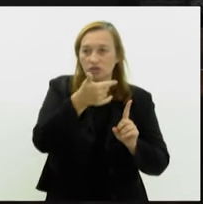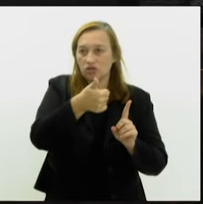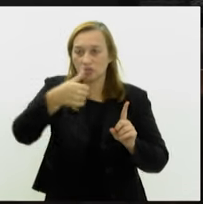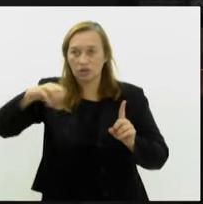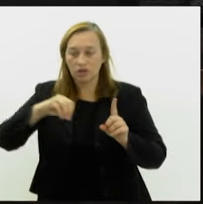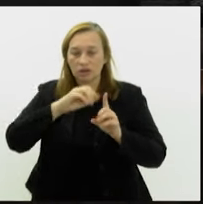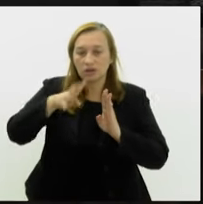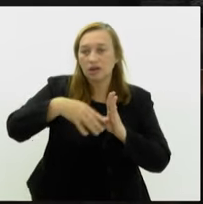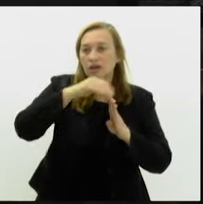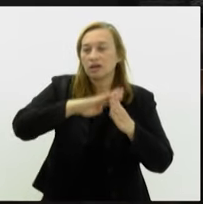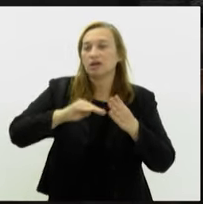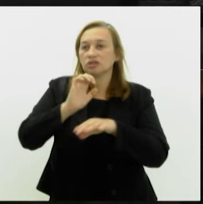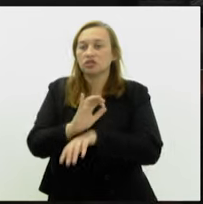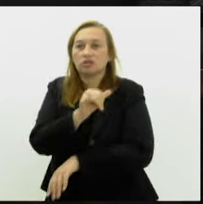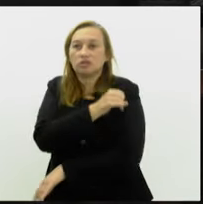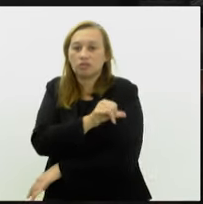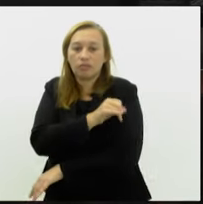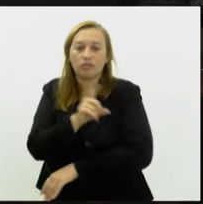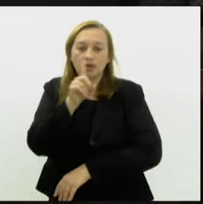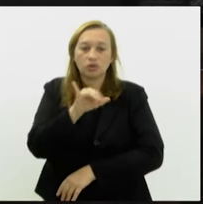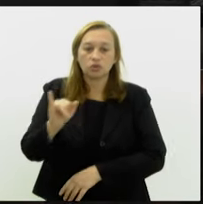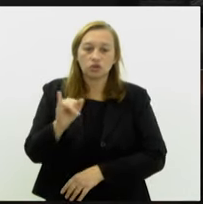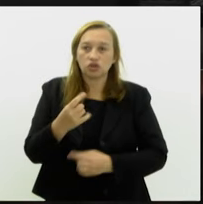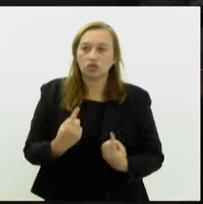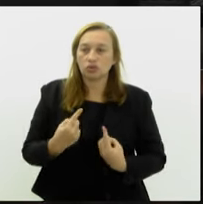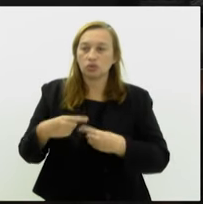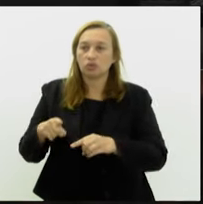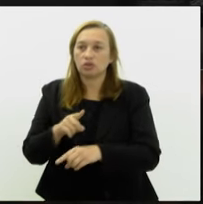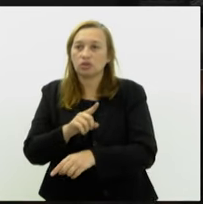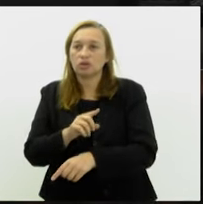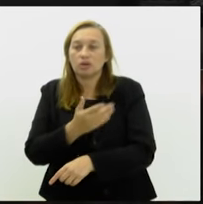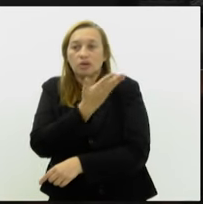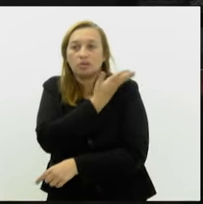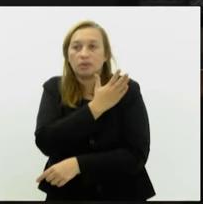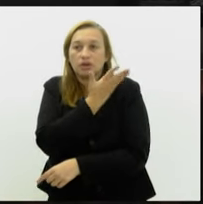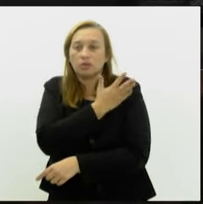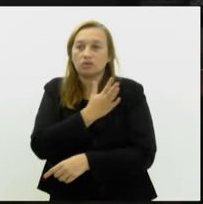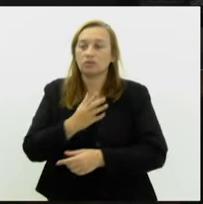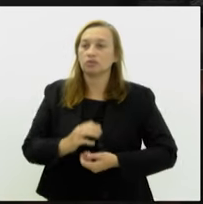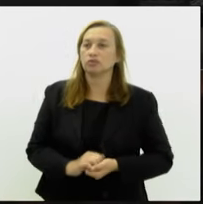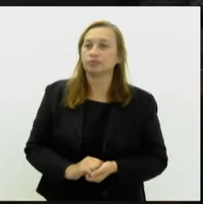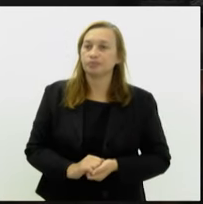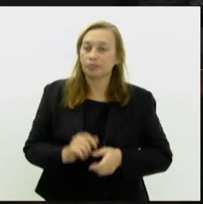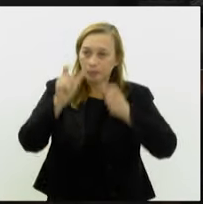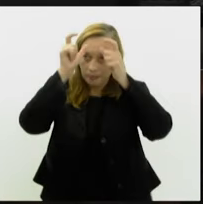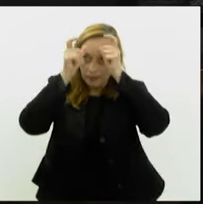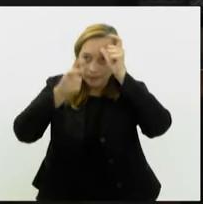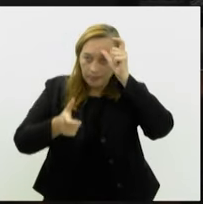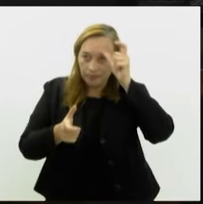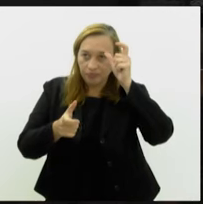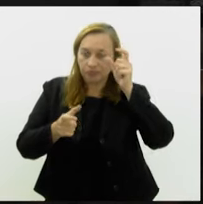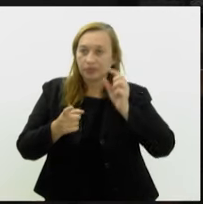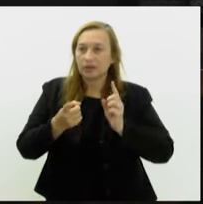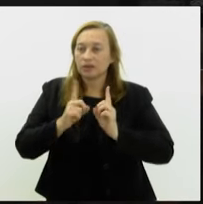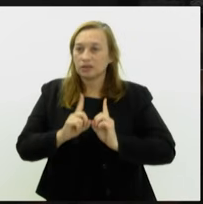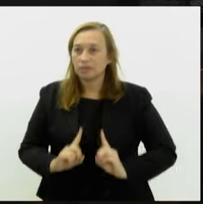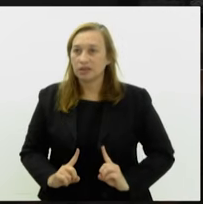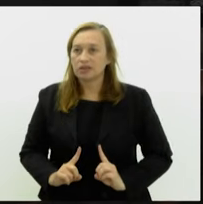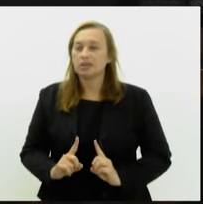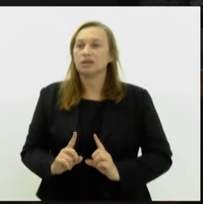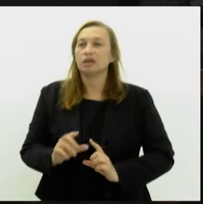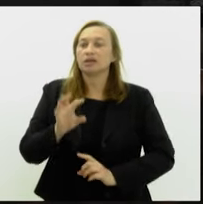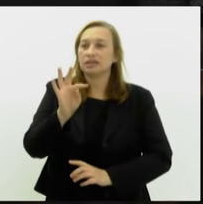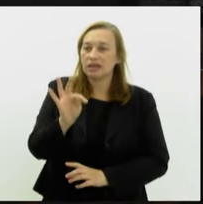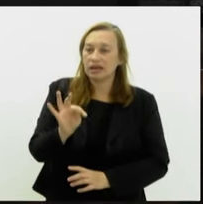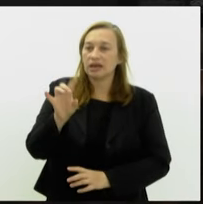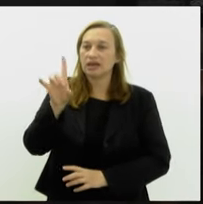no calendário oficial do Estado do Rio de Janeiro o Dia do Combate ao Preconceito do transtorno depressivo maior,